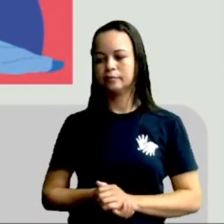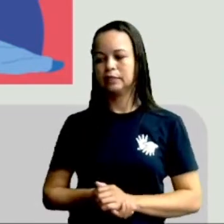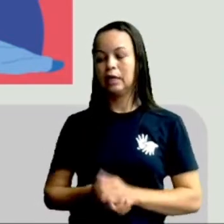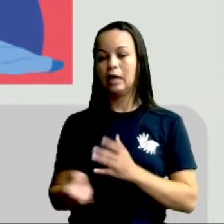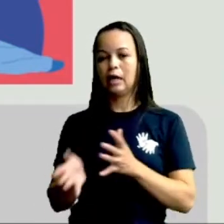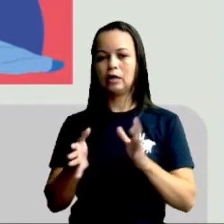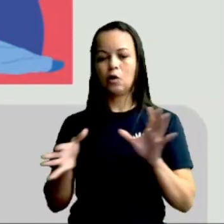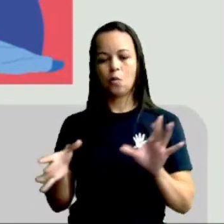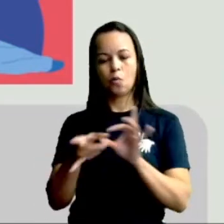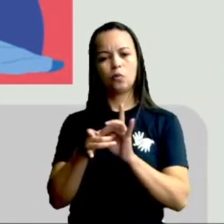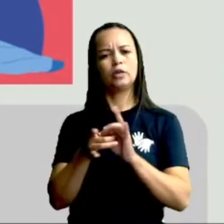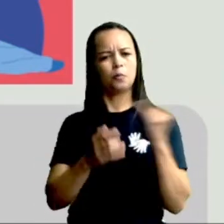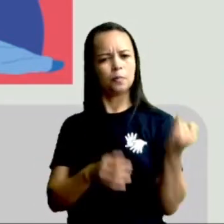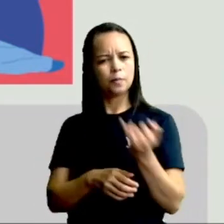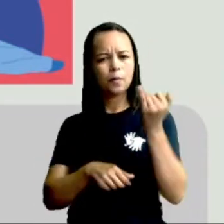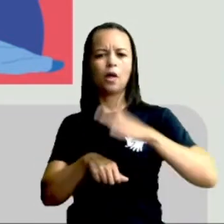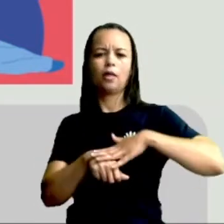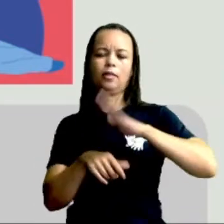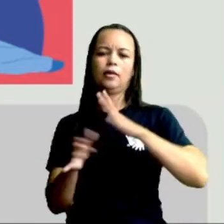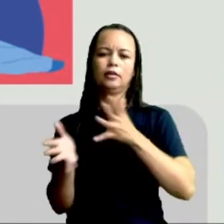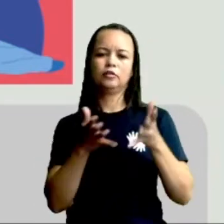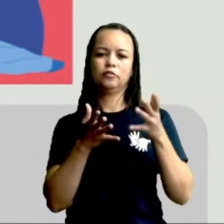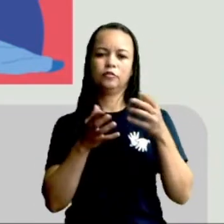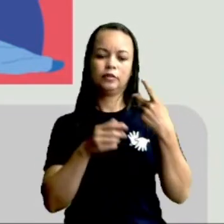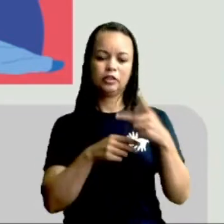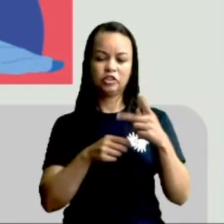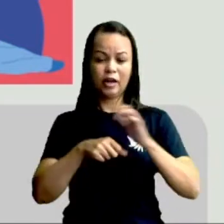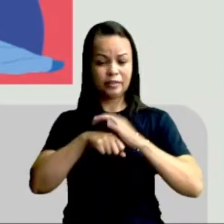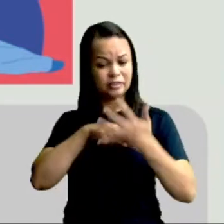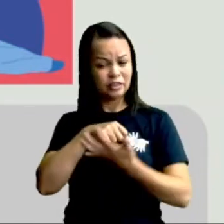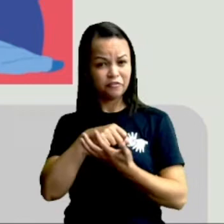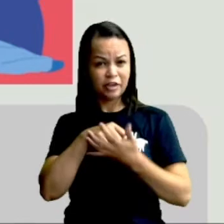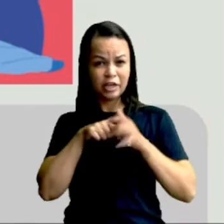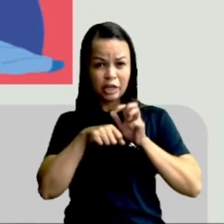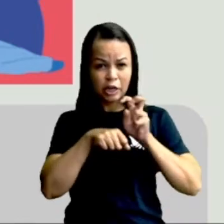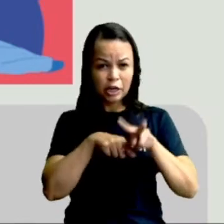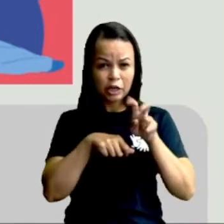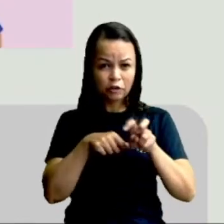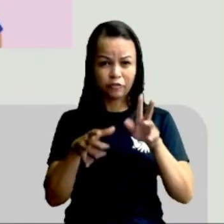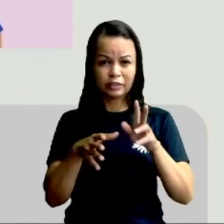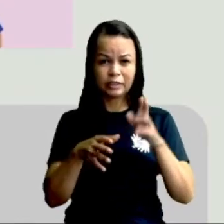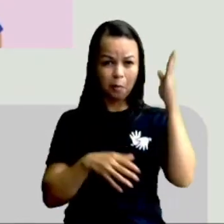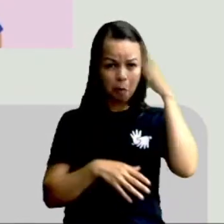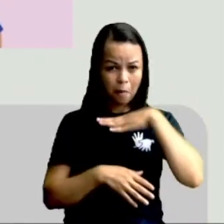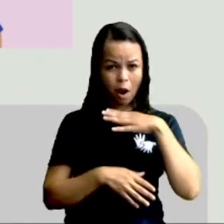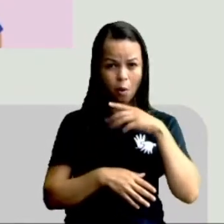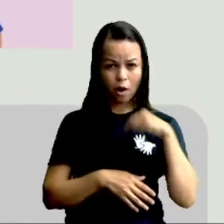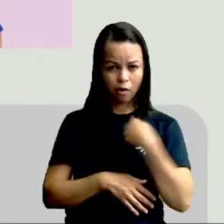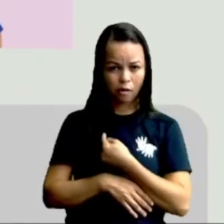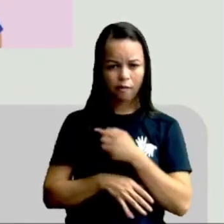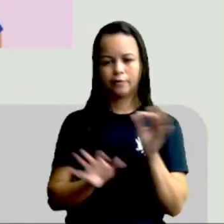união é fundamental. Não vamos deixar este vírus fazer-nos mal.